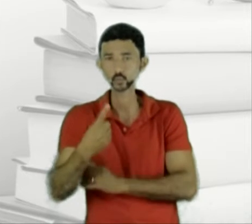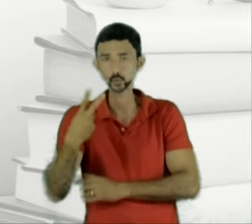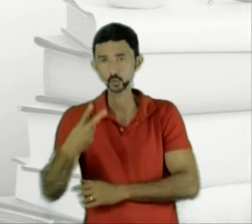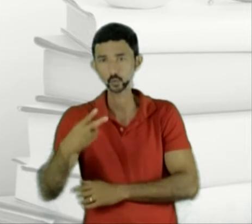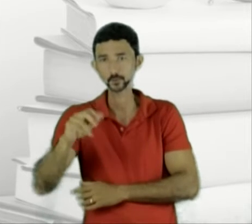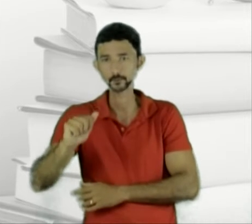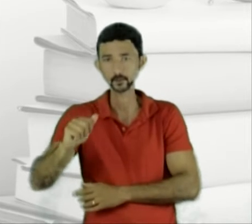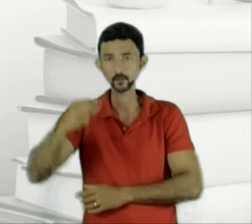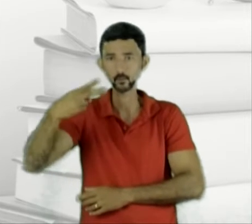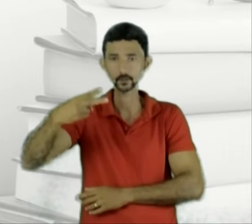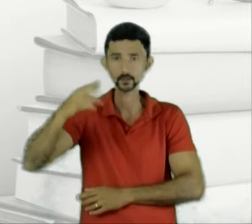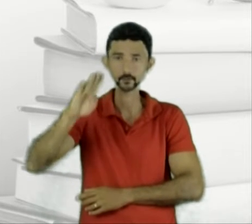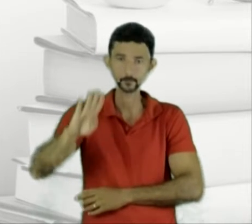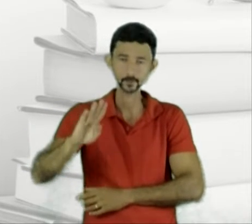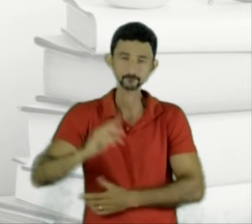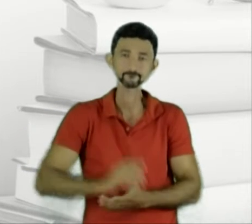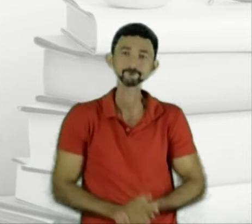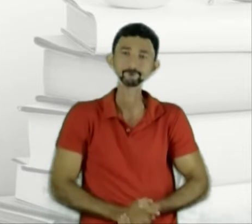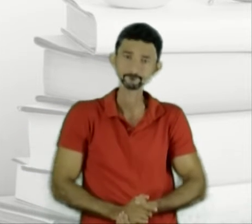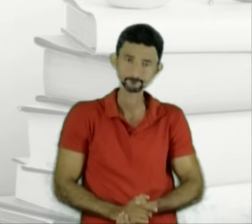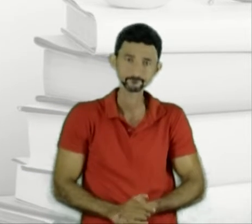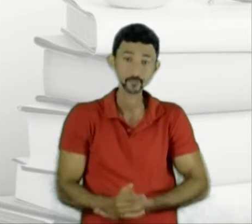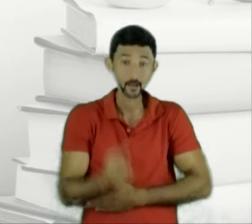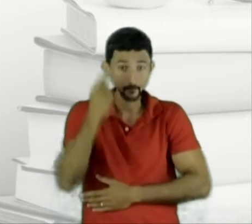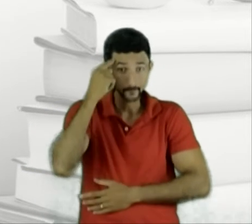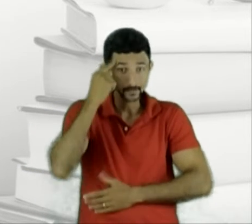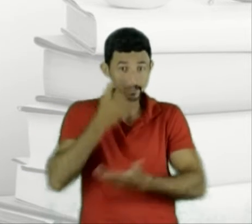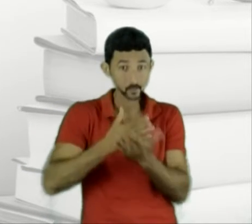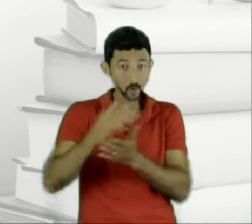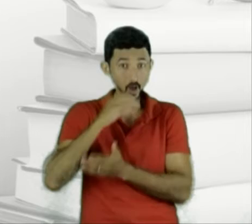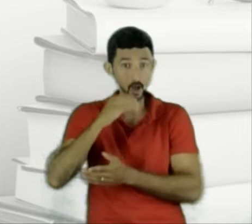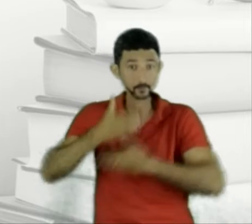ao quadrado b. Então eu posso já pensar assim,